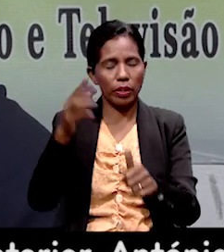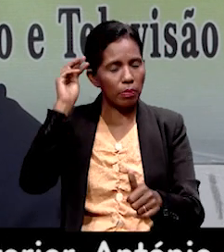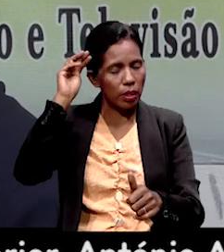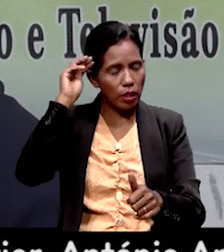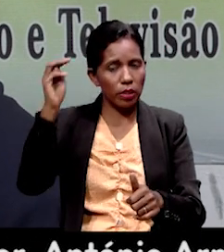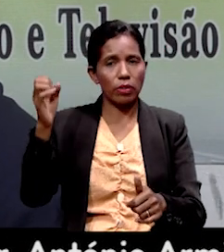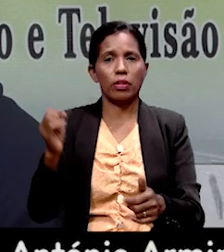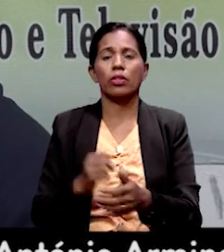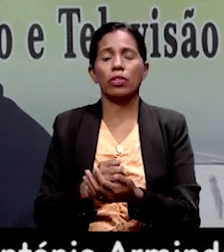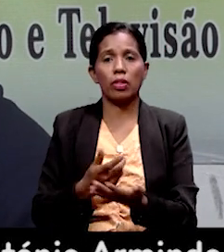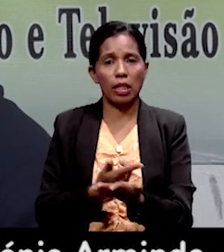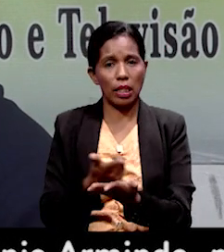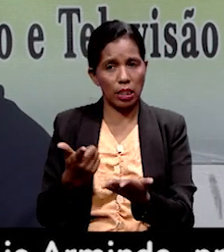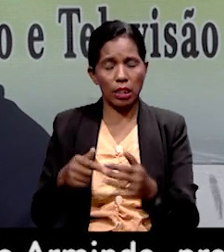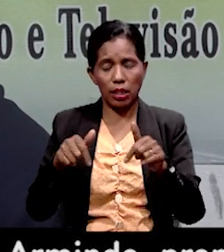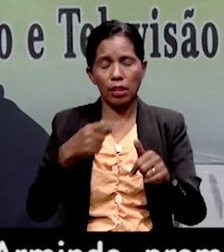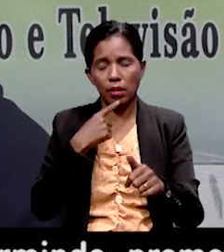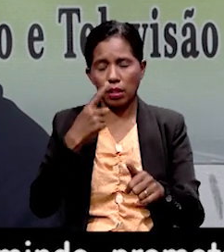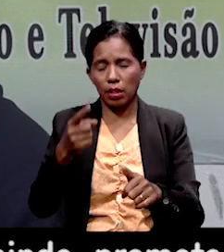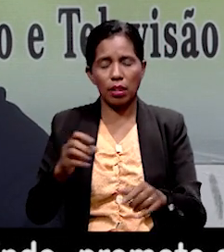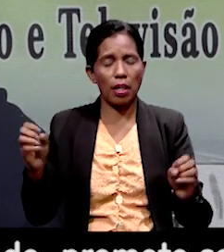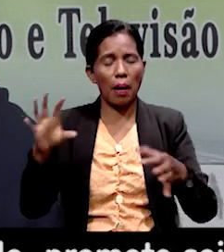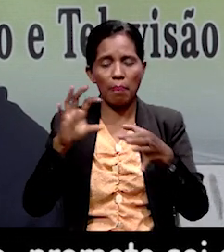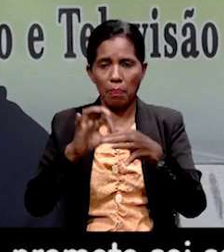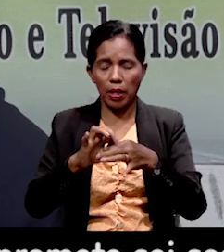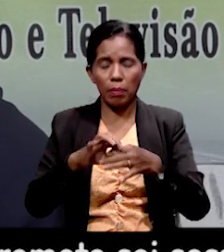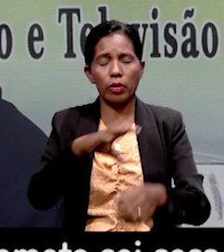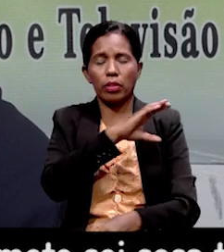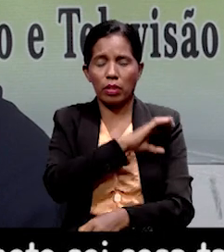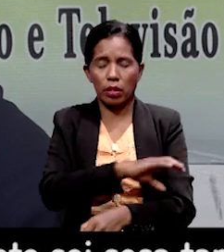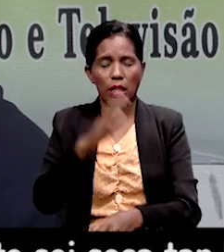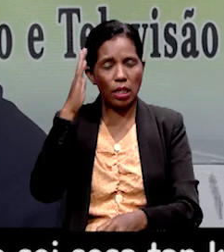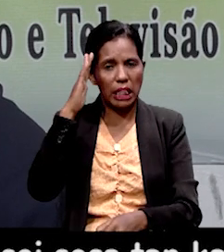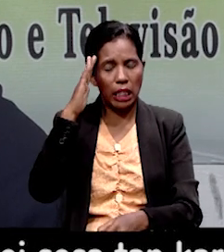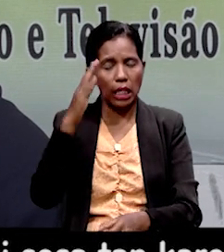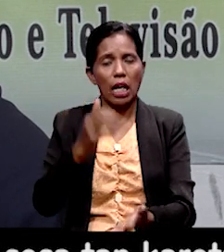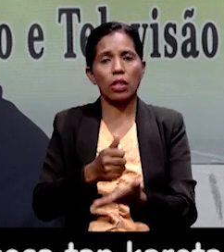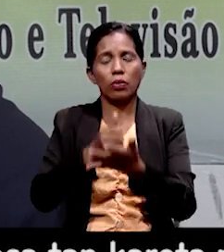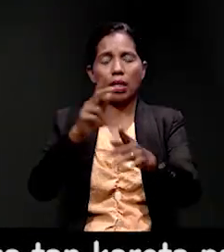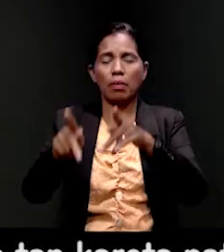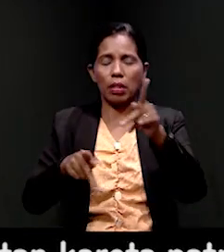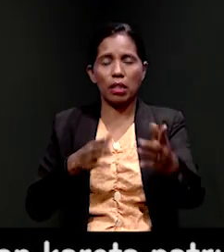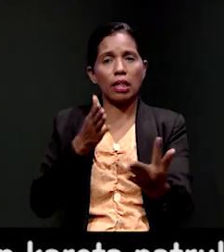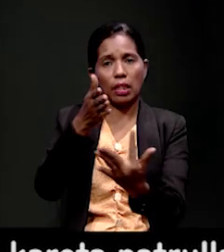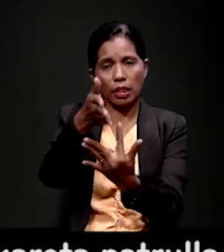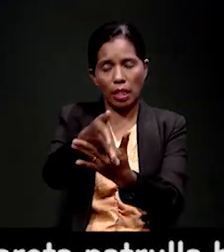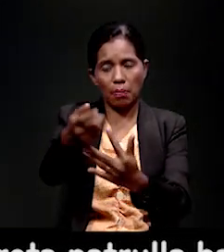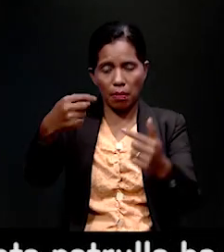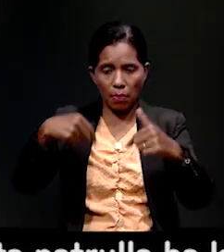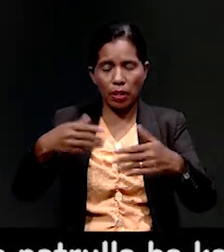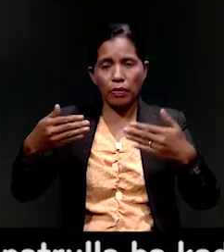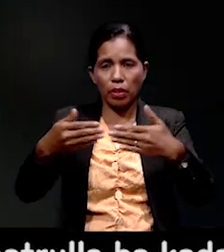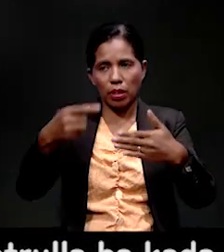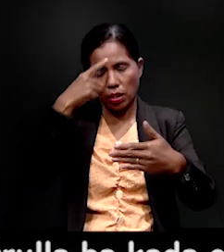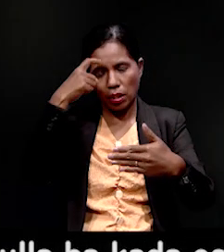Antônio Armindo sublinha se ela tolera membro segurança nebe identifica facilita cidadão sira tama sa ilegal e a fronteira tamba